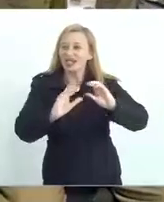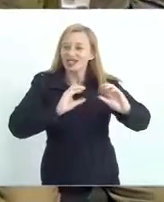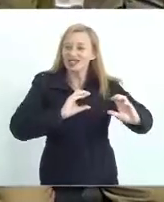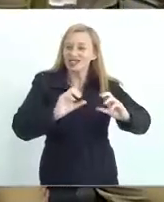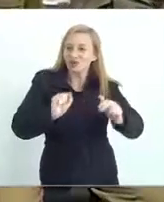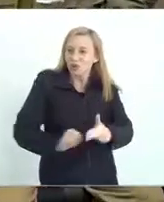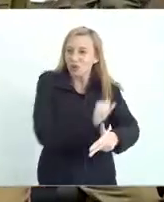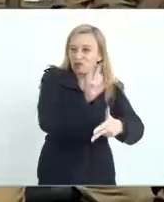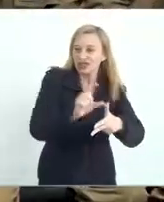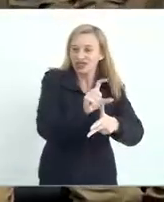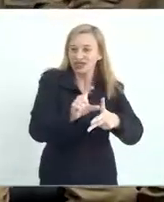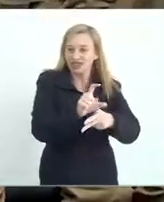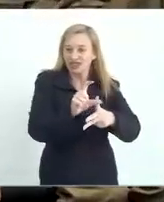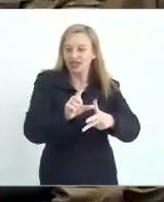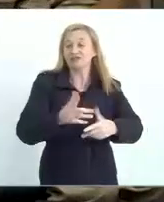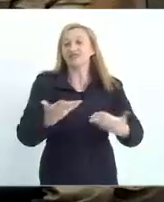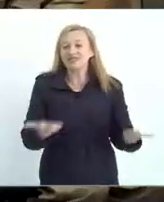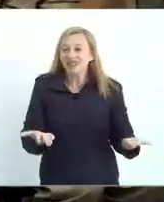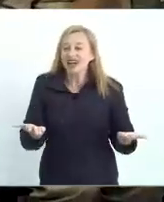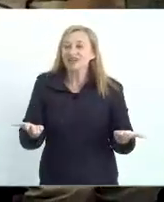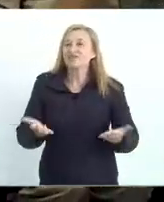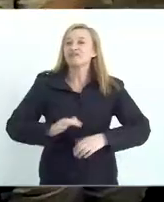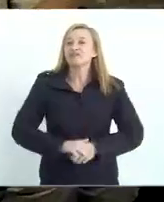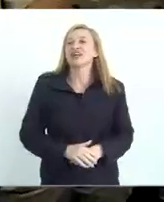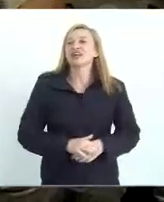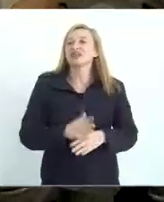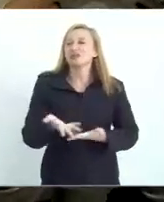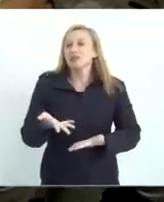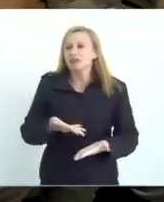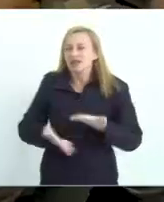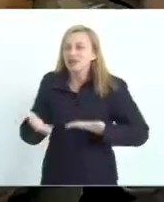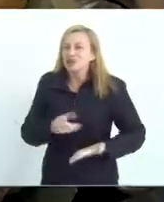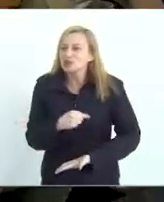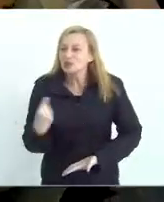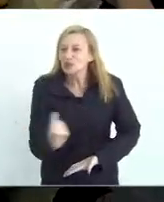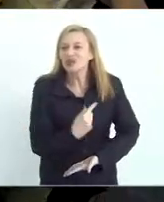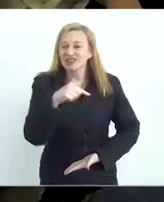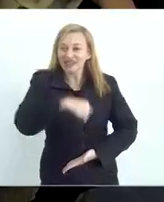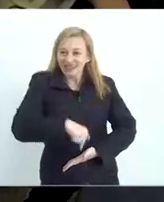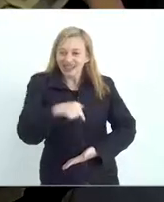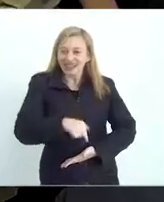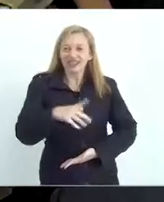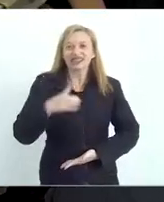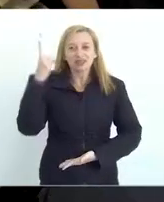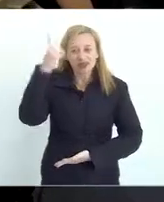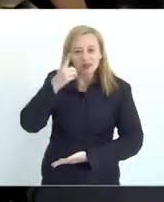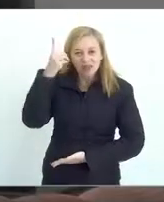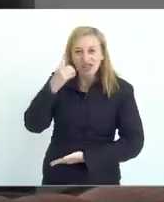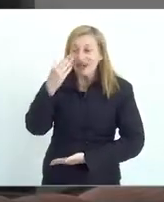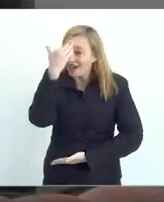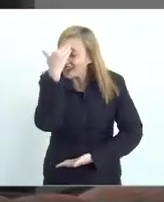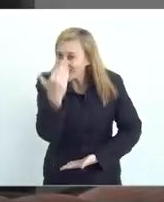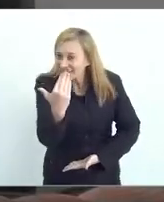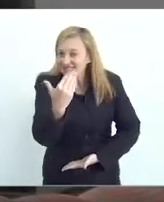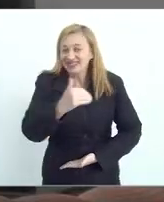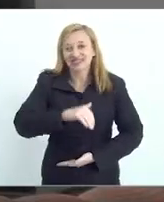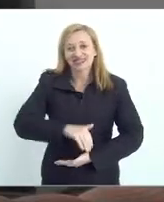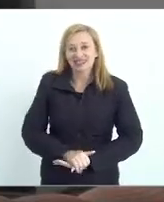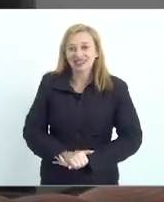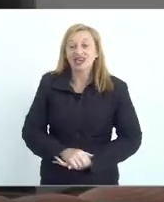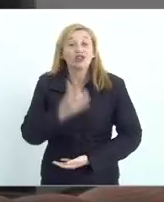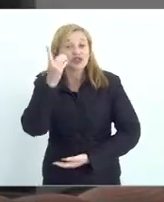executivo e com comando das forças então claro que isso tem uma participação Nossa aqui no Parlamento agradecer a